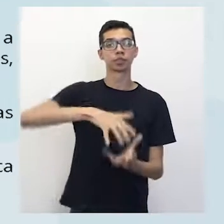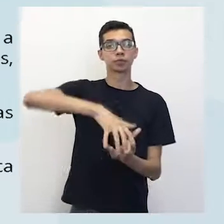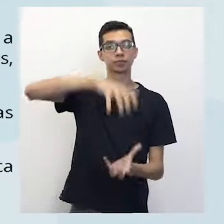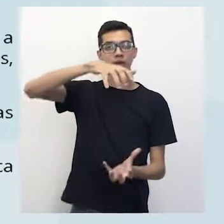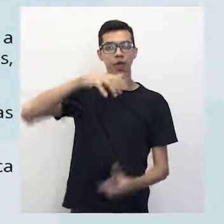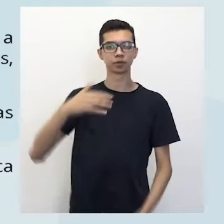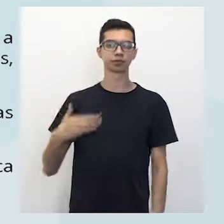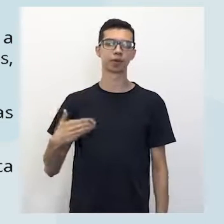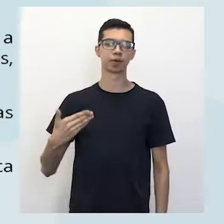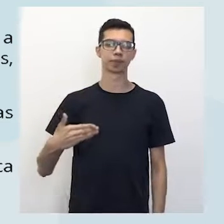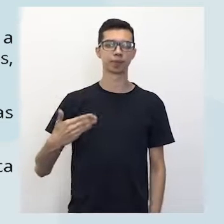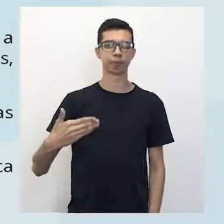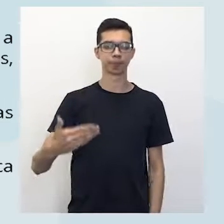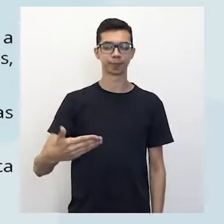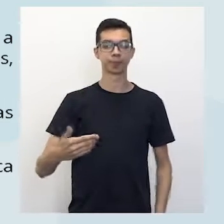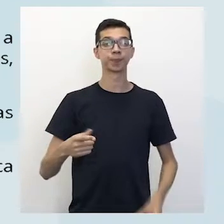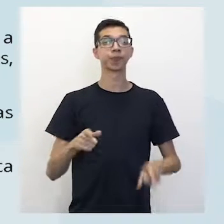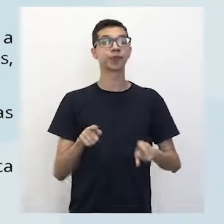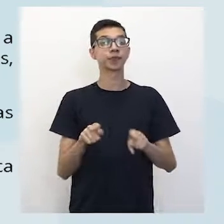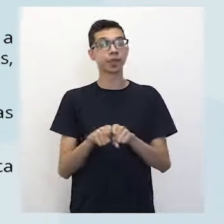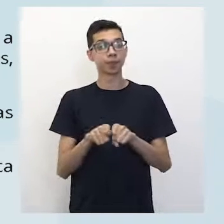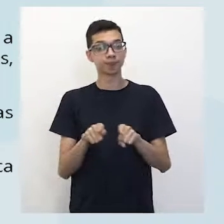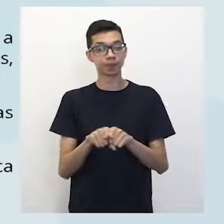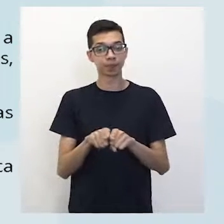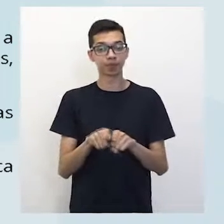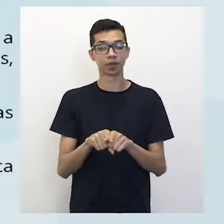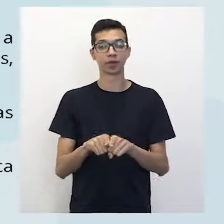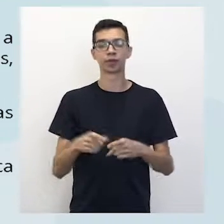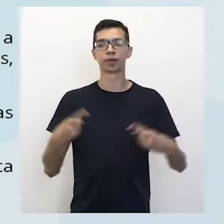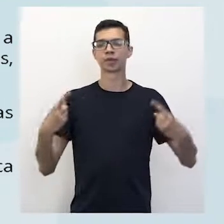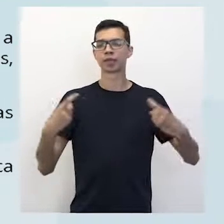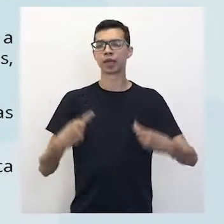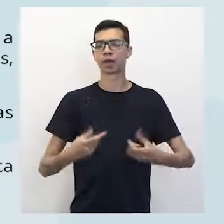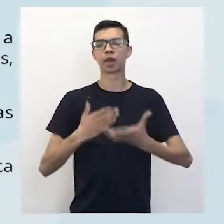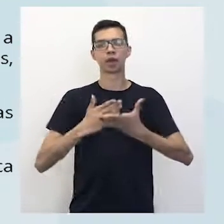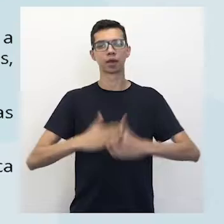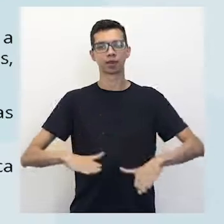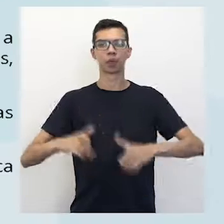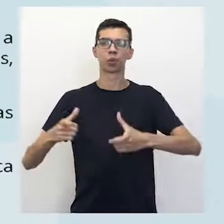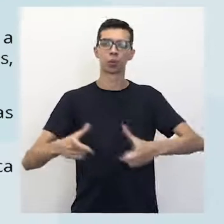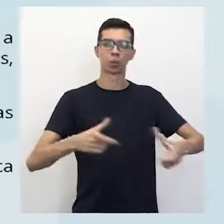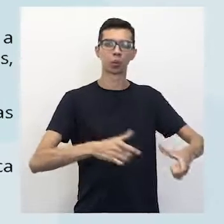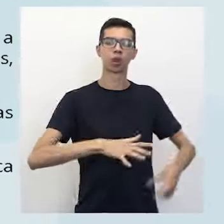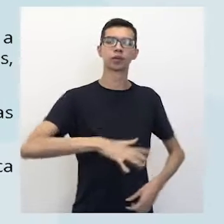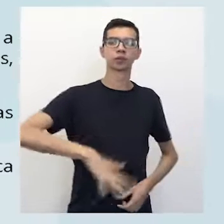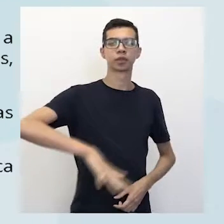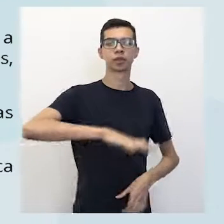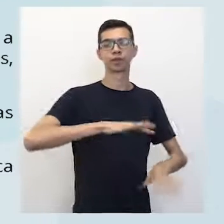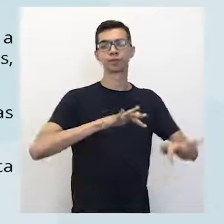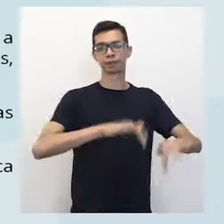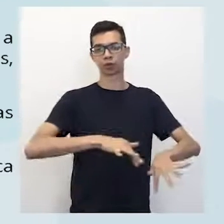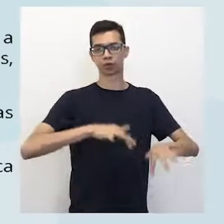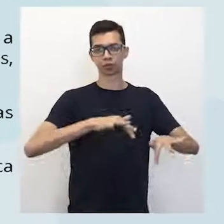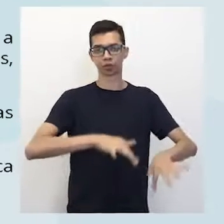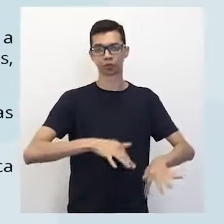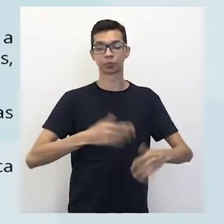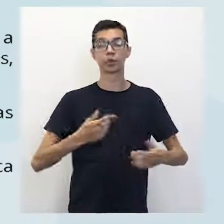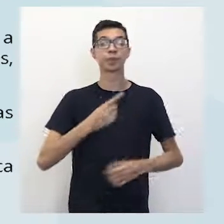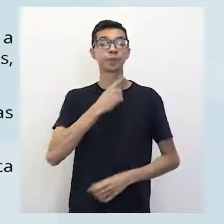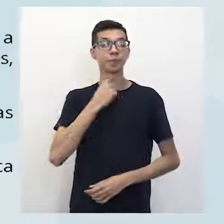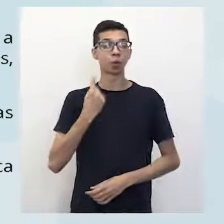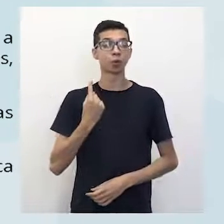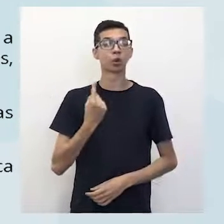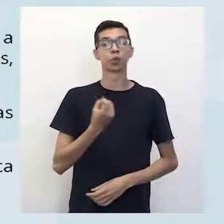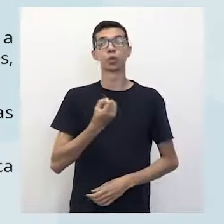mais anos e, além disso, com a diminuição das guerras nos territórios feudais, também contribui para a queda da mortalidade,